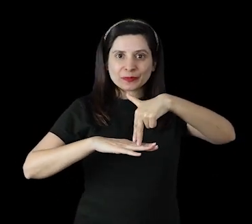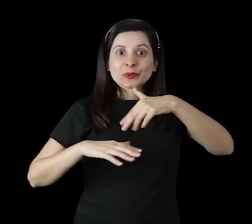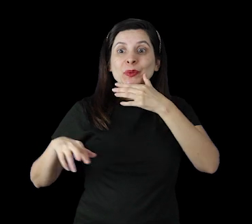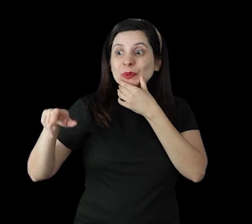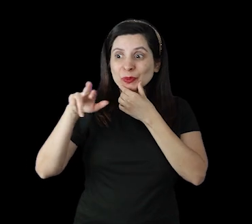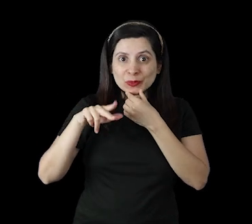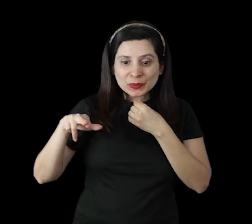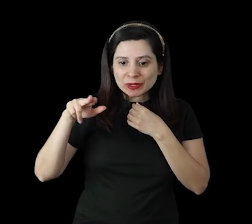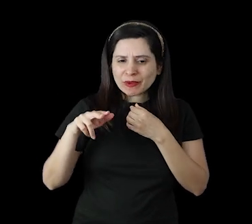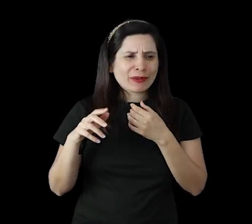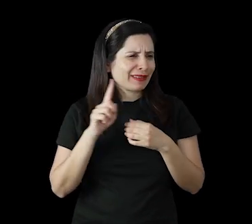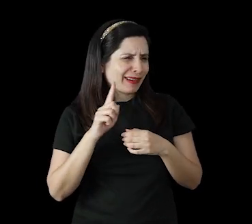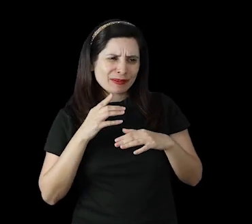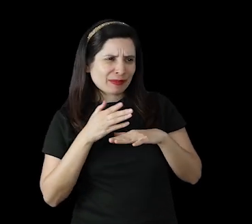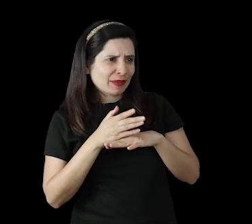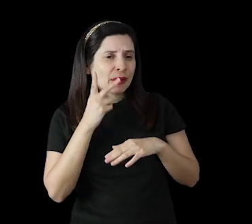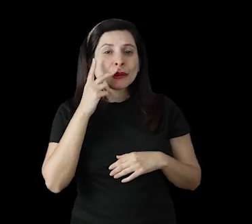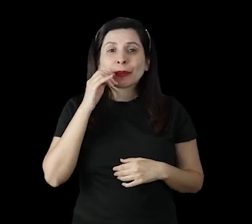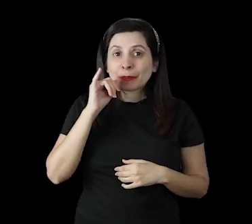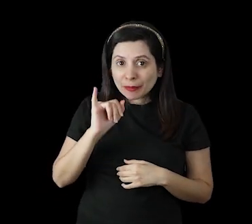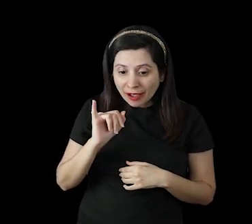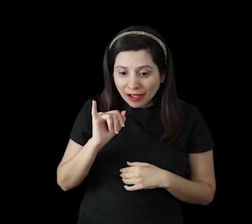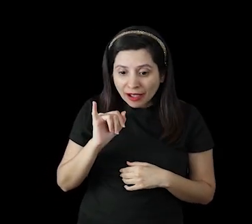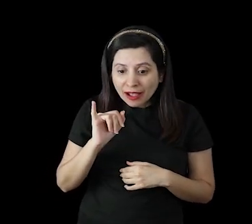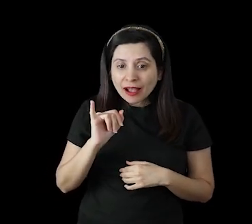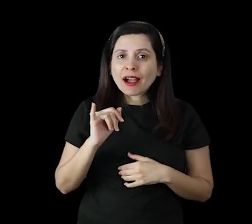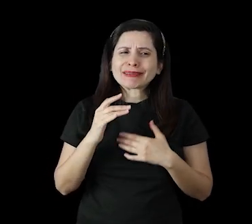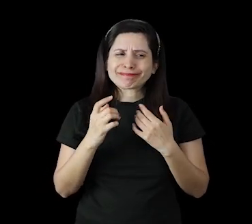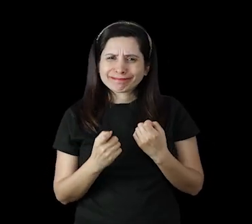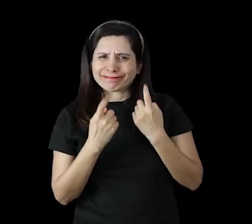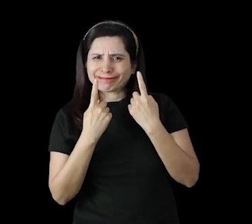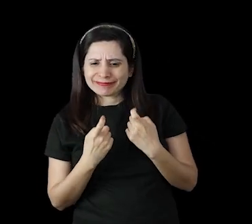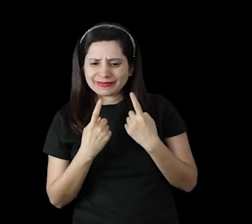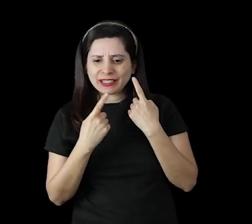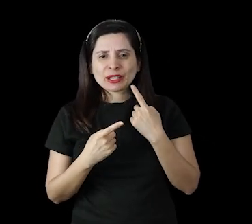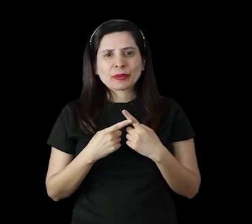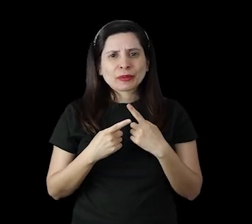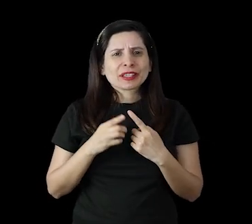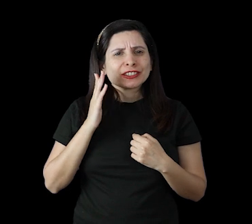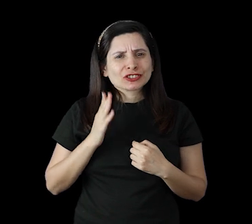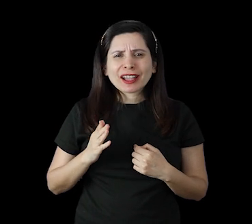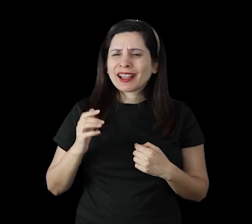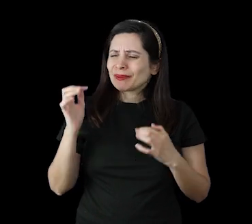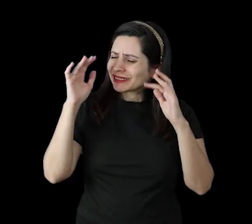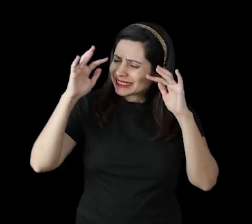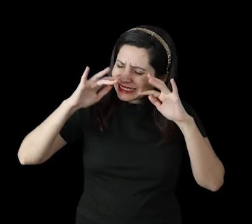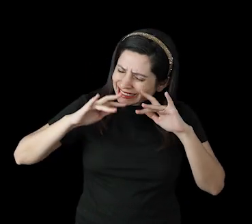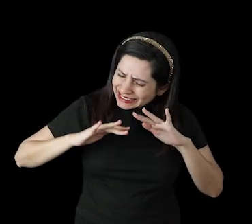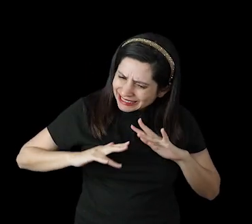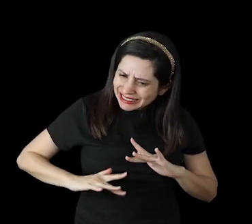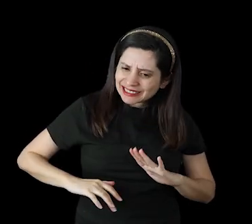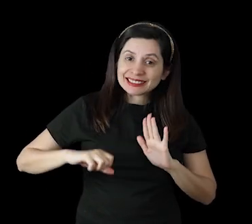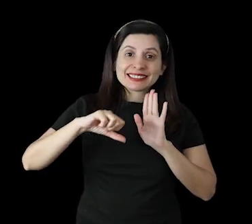irmão já não quer que ela participe, o pai começa a ver várias estranhezas, por quê? Porque ele já passou por várias crises, e ele já